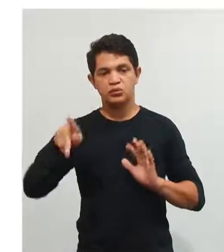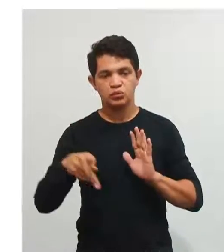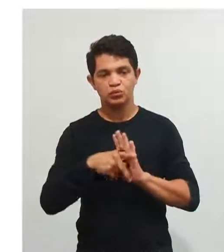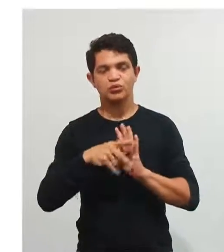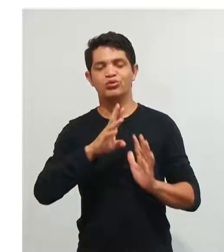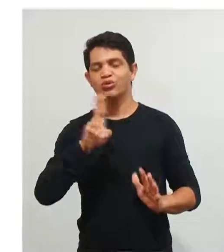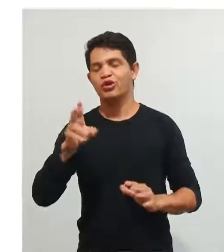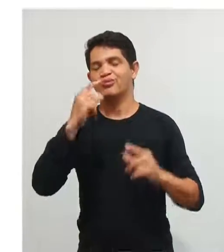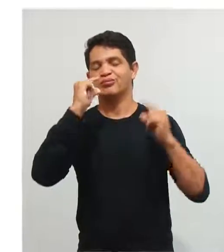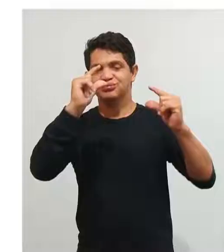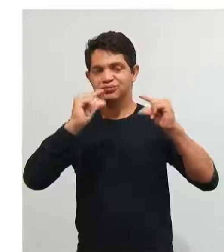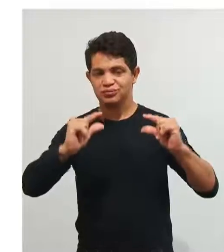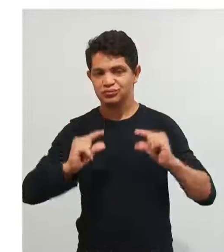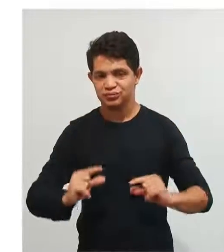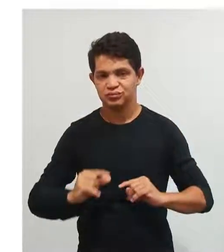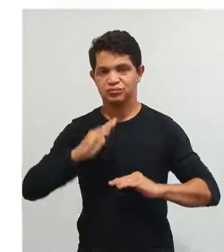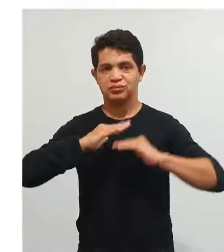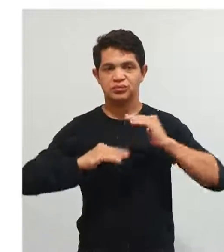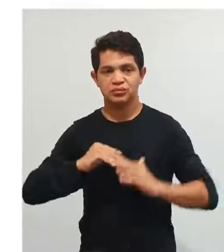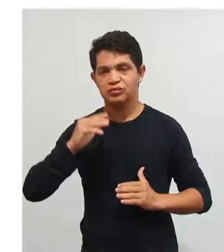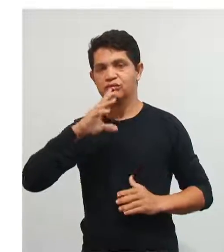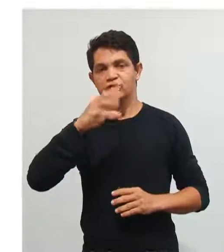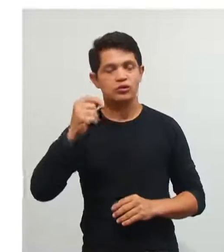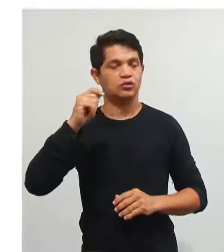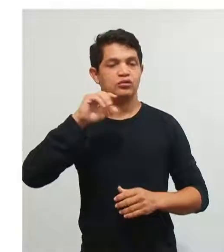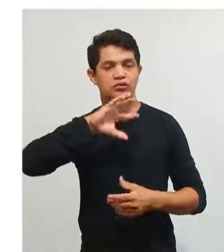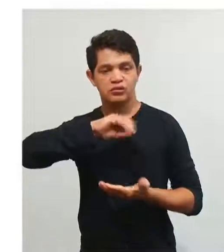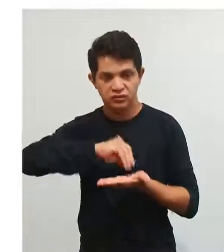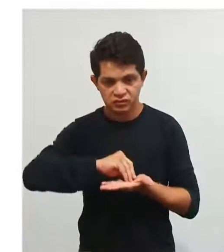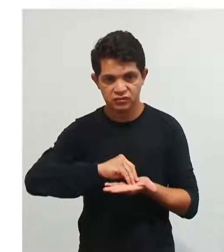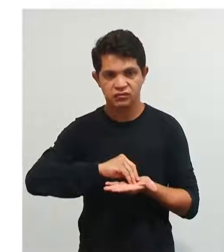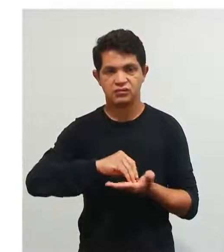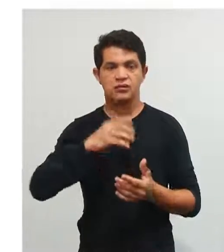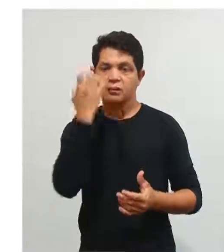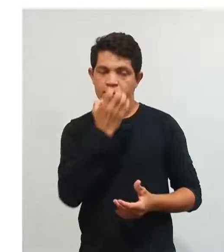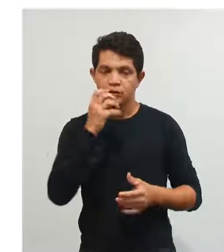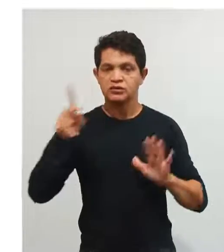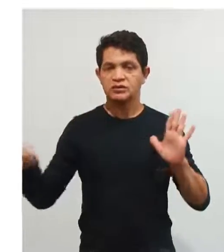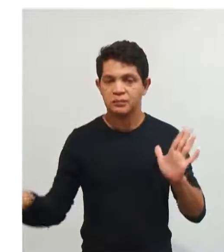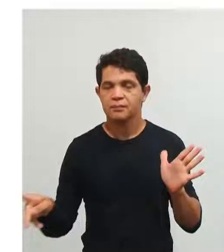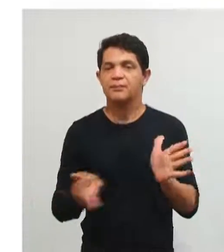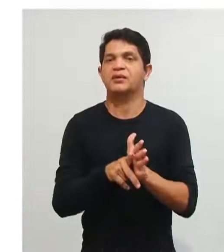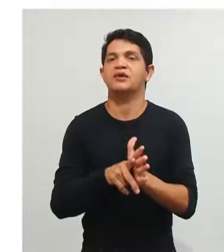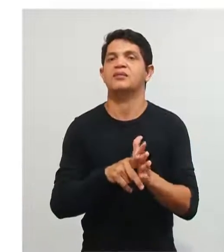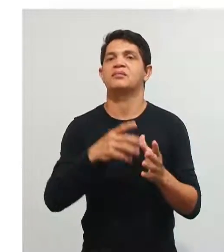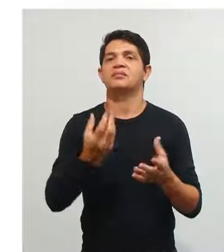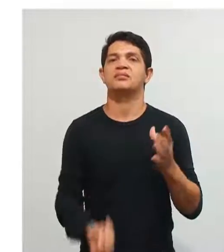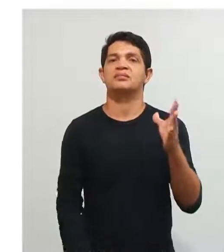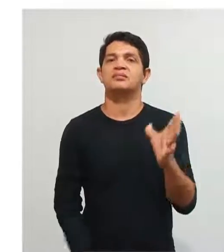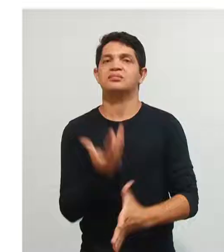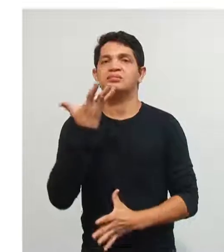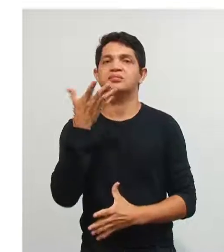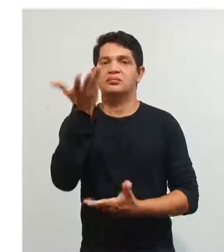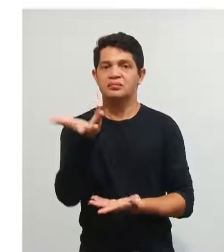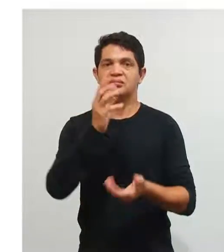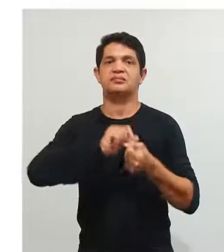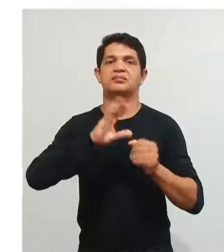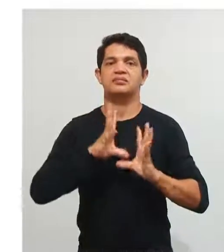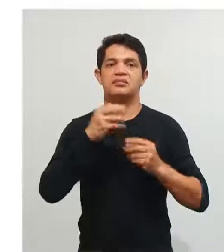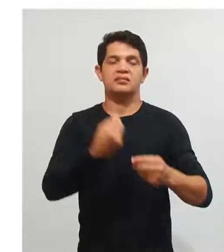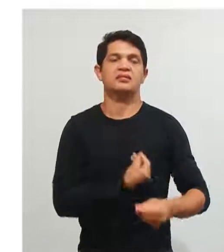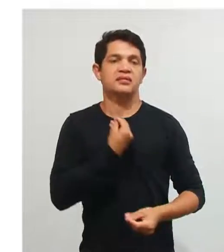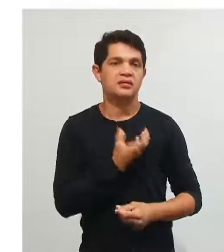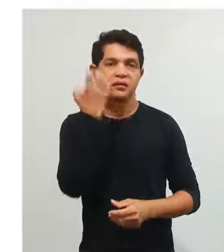o termo se consolidou definitivamente como um gênero musical. E aí adotou uma formação